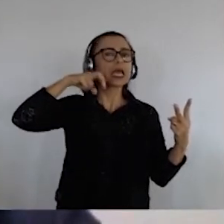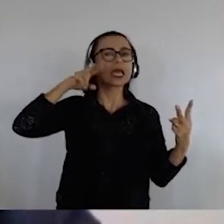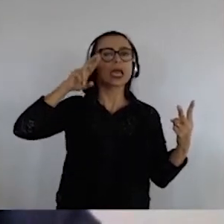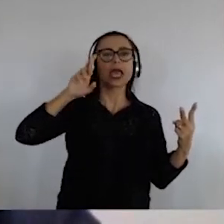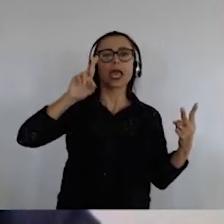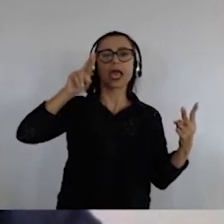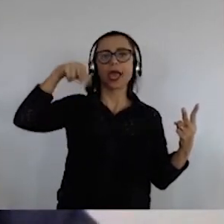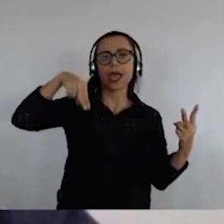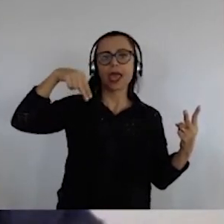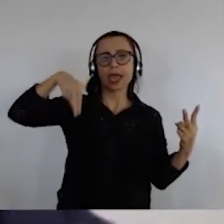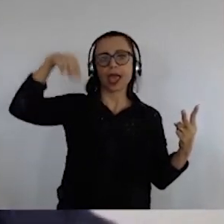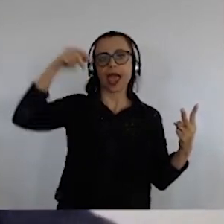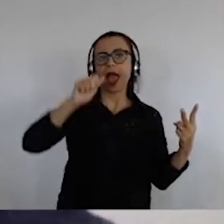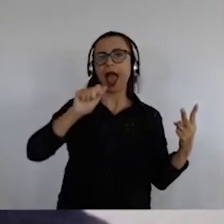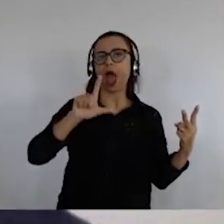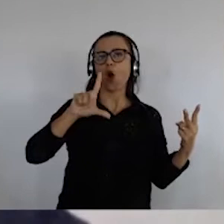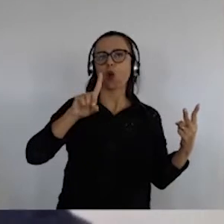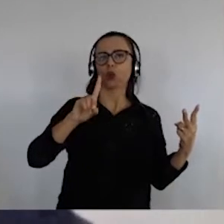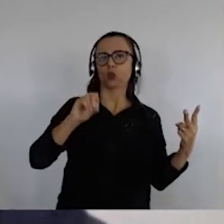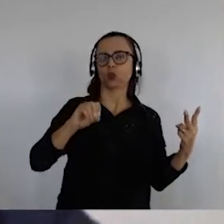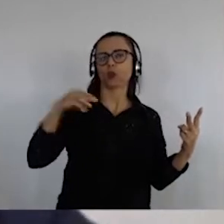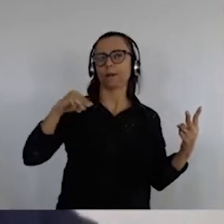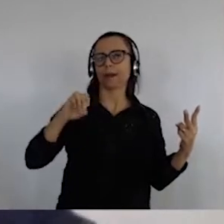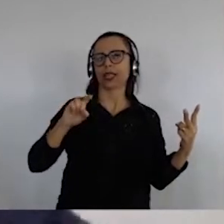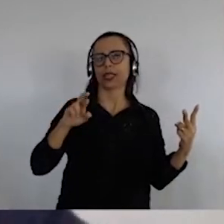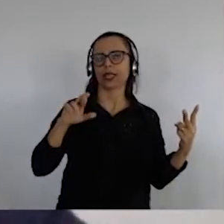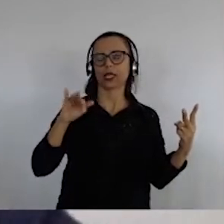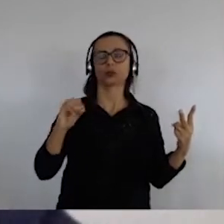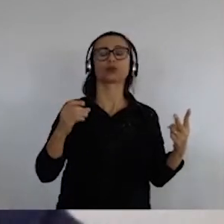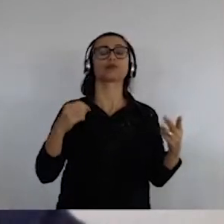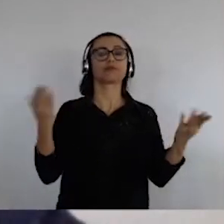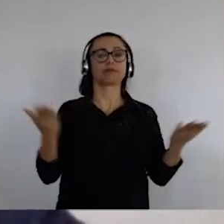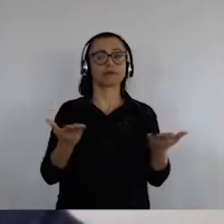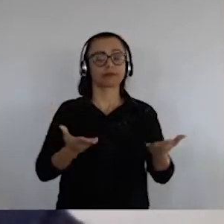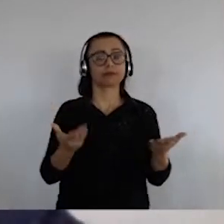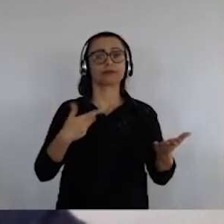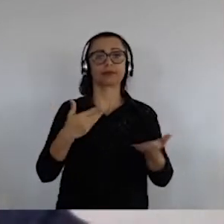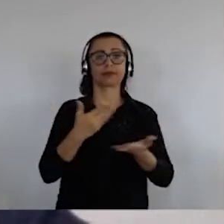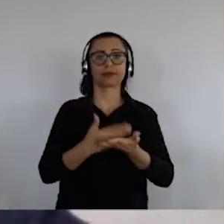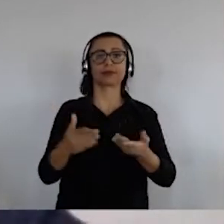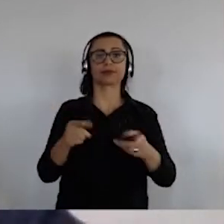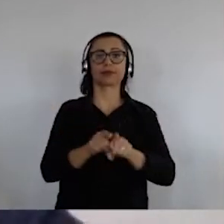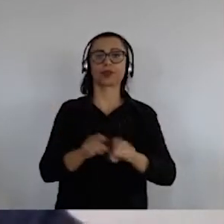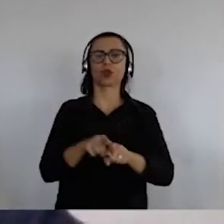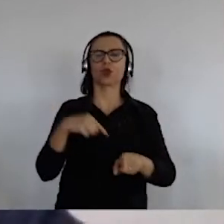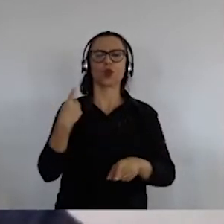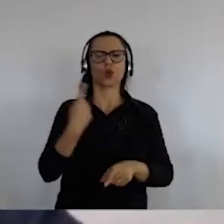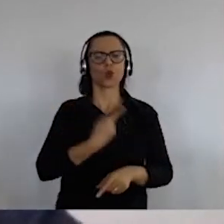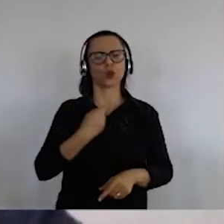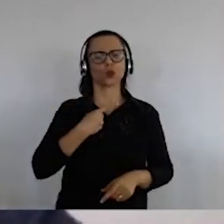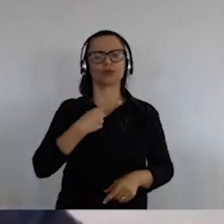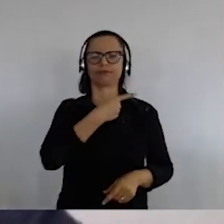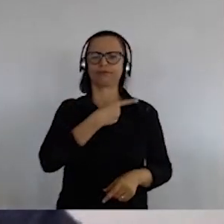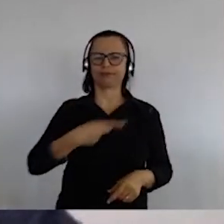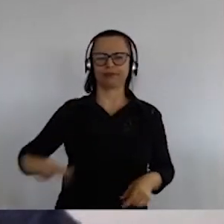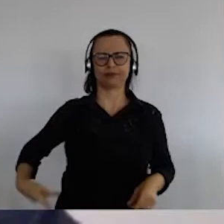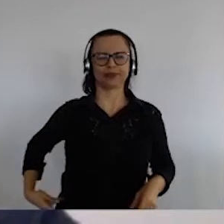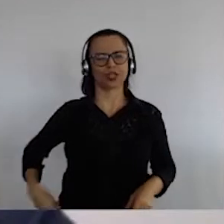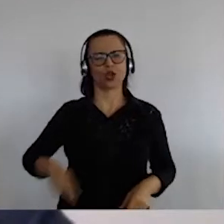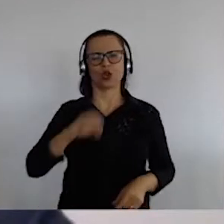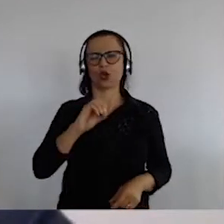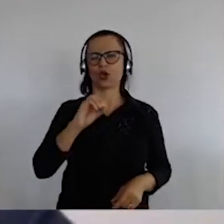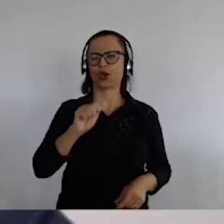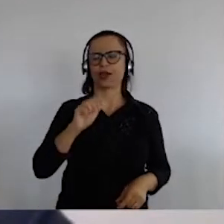doutor Aldo de Medeiros. E passo a palavra, então, ao nosso grande presidente da Ordem